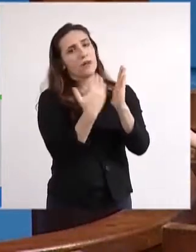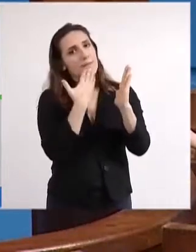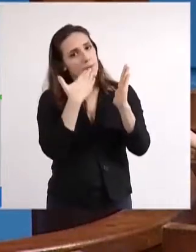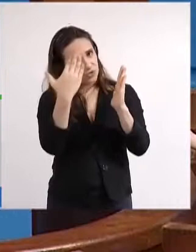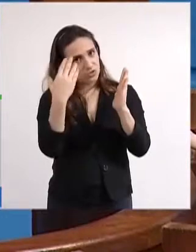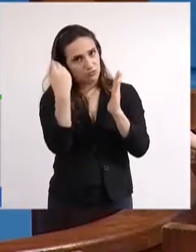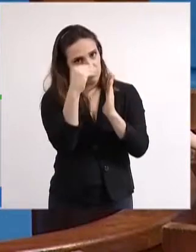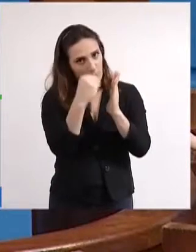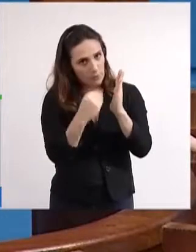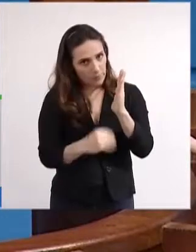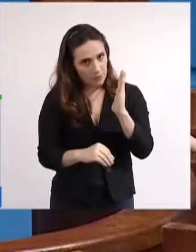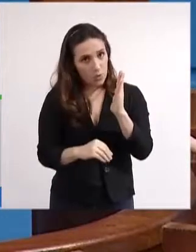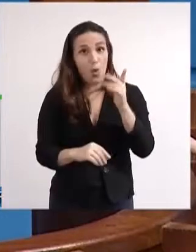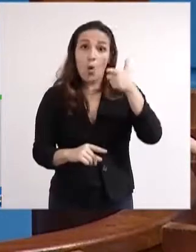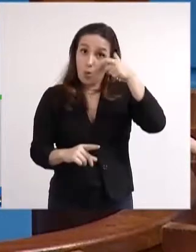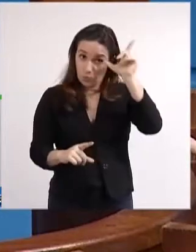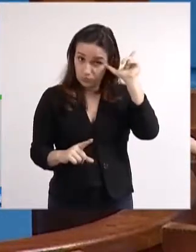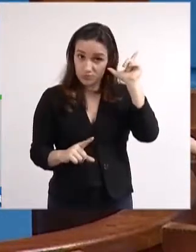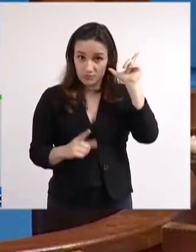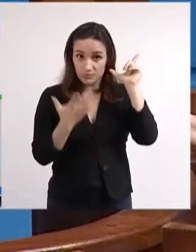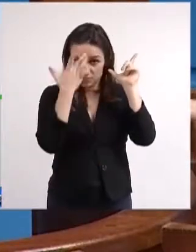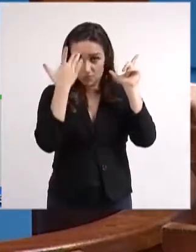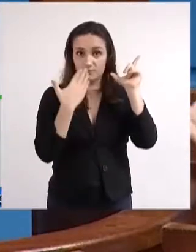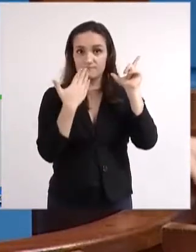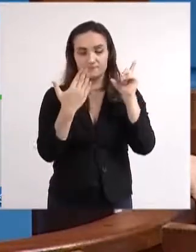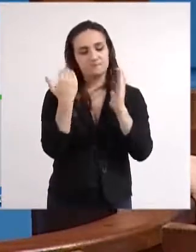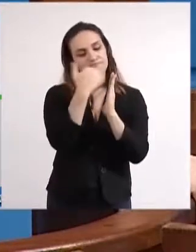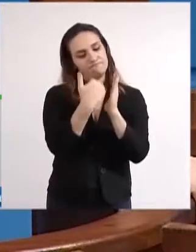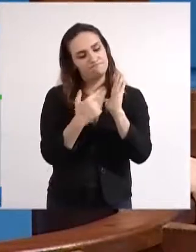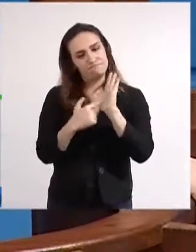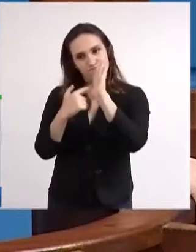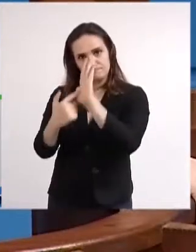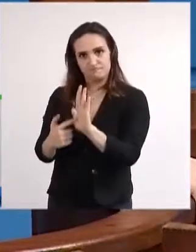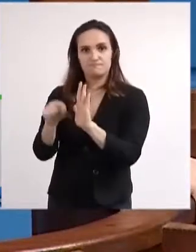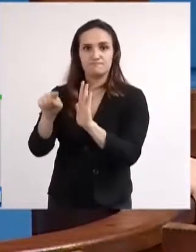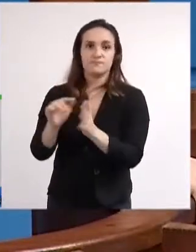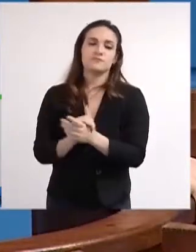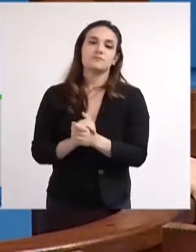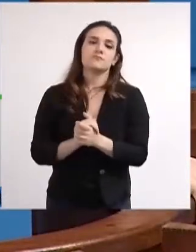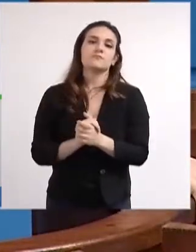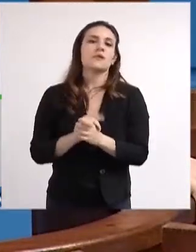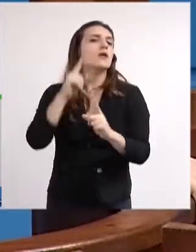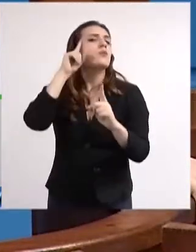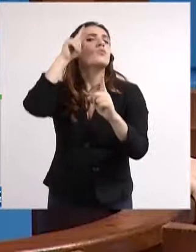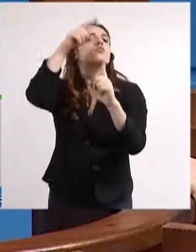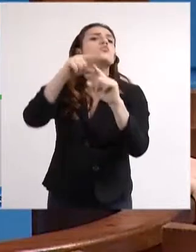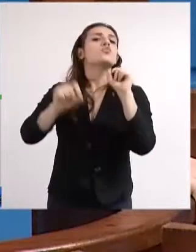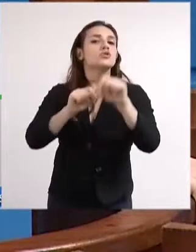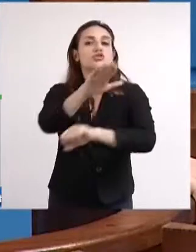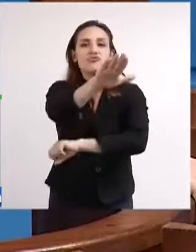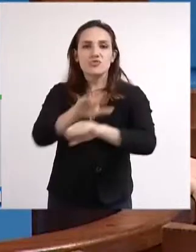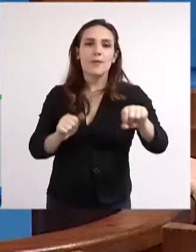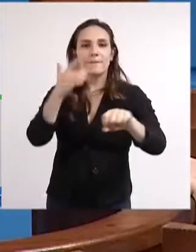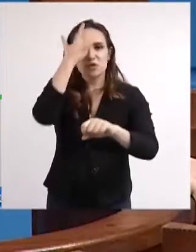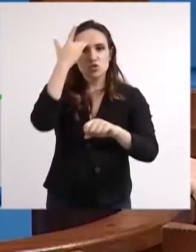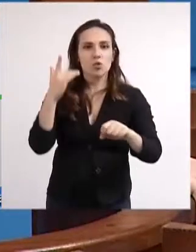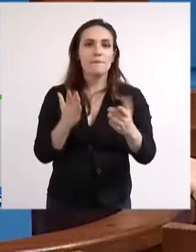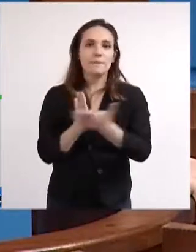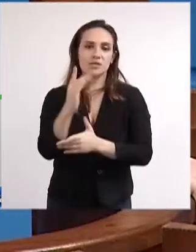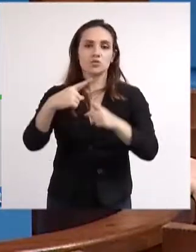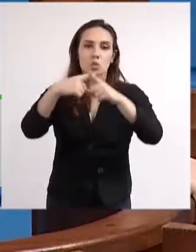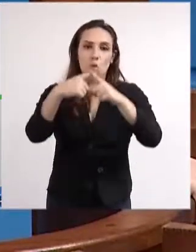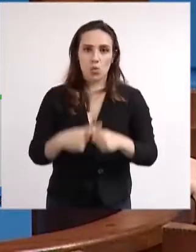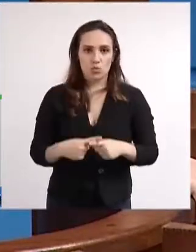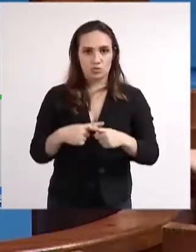reivindicações que foi apresentada ontem na audiência pública. Primeiro ponto, a chamada dos concursados, né? Porque